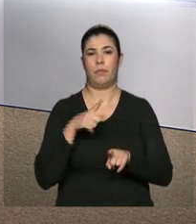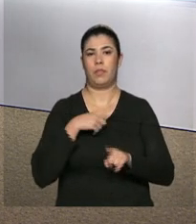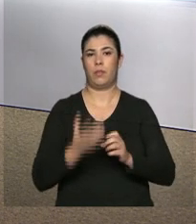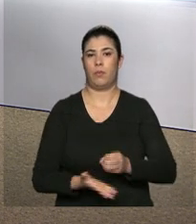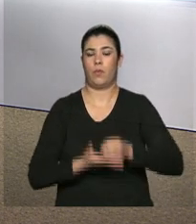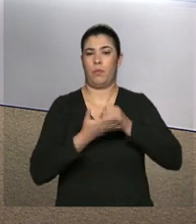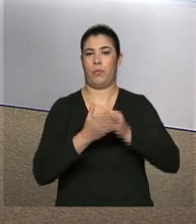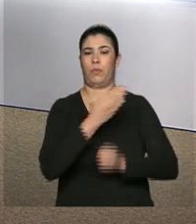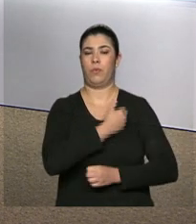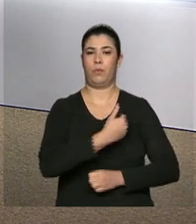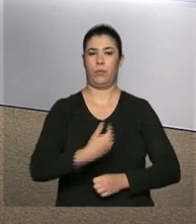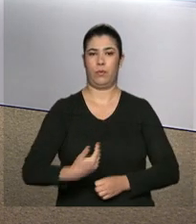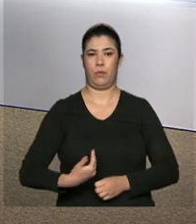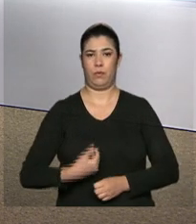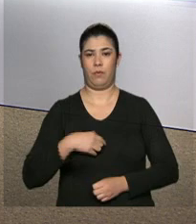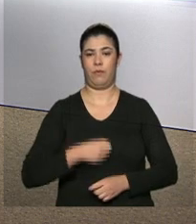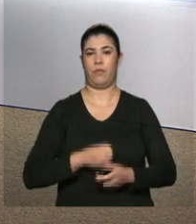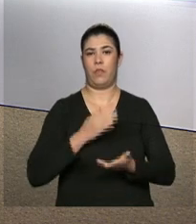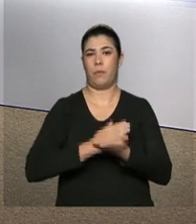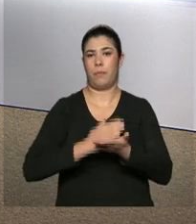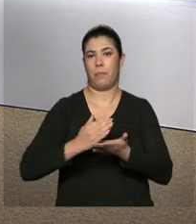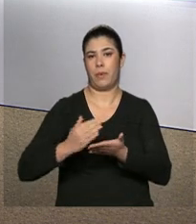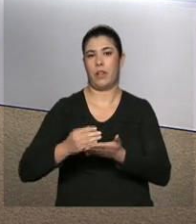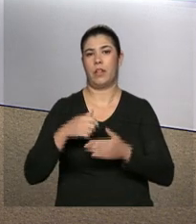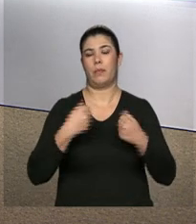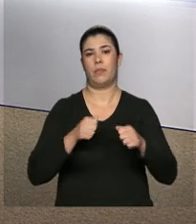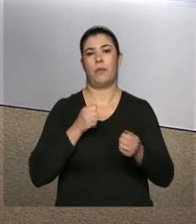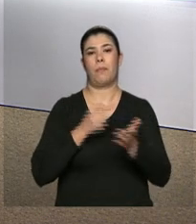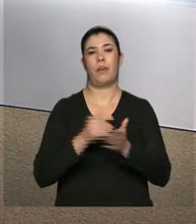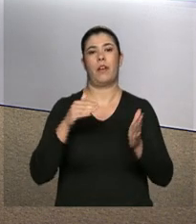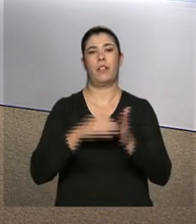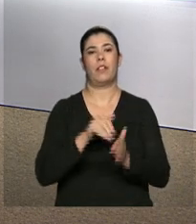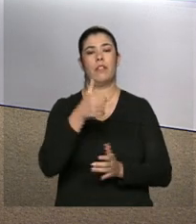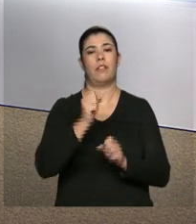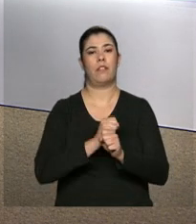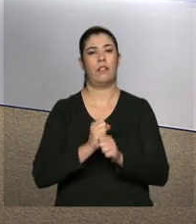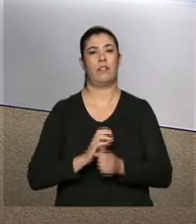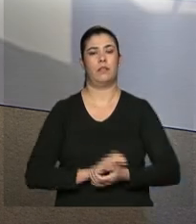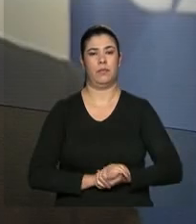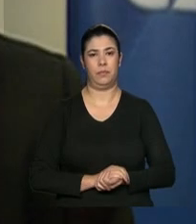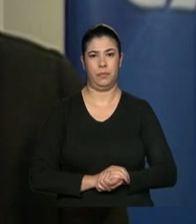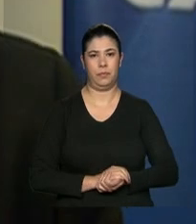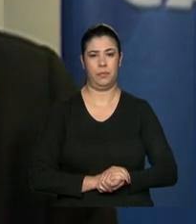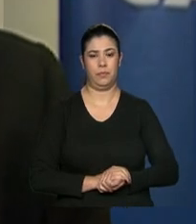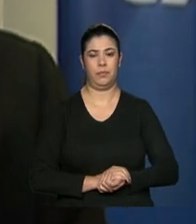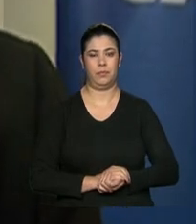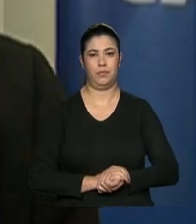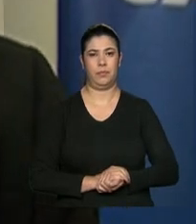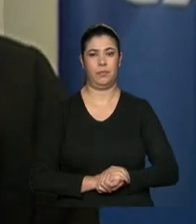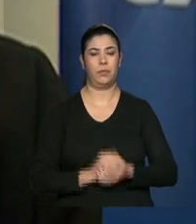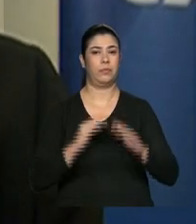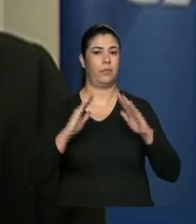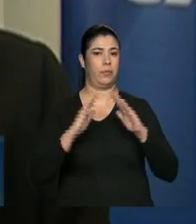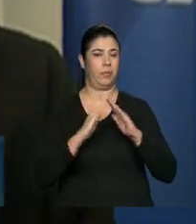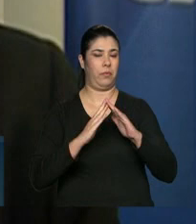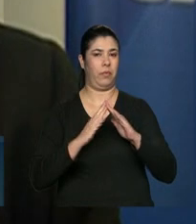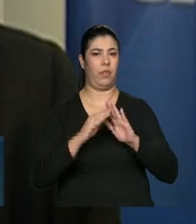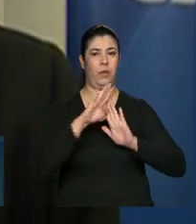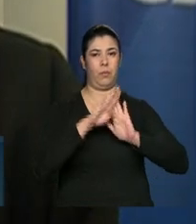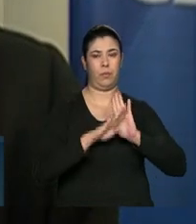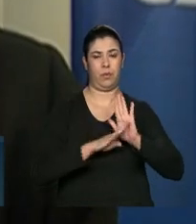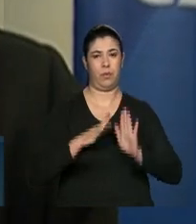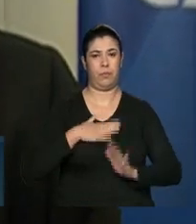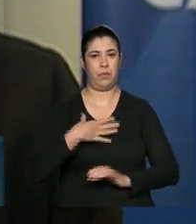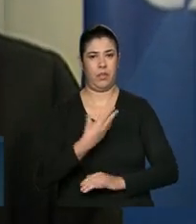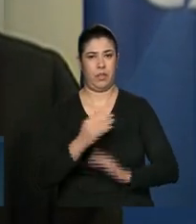com o subsídio do governo, as prestações devem ser pagas em até 10 anos. As casas do Minha Casa Minha Vida,